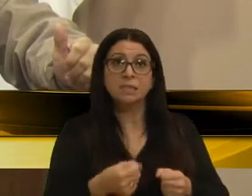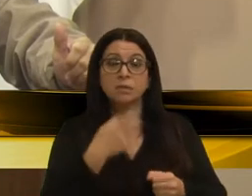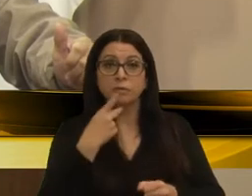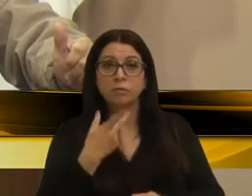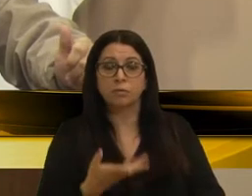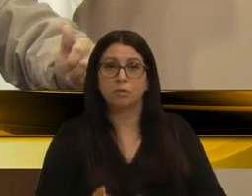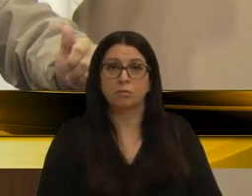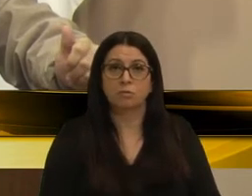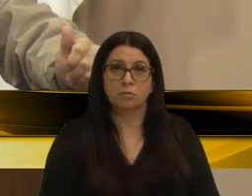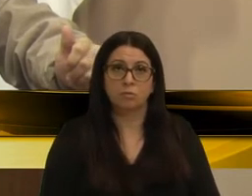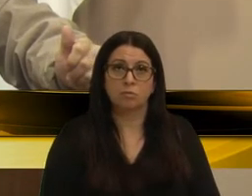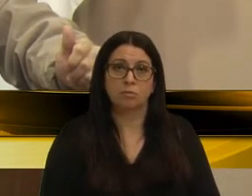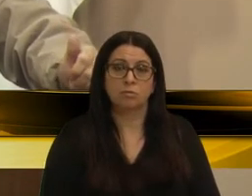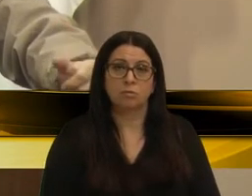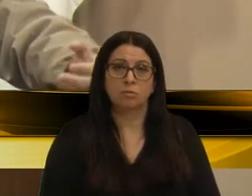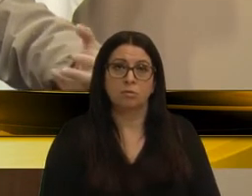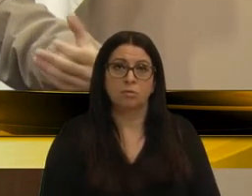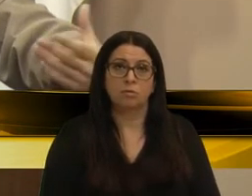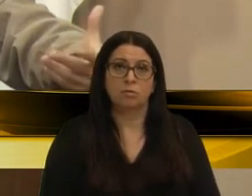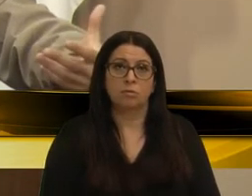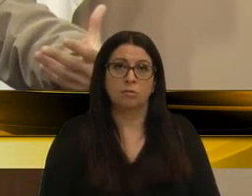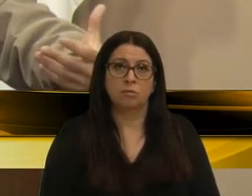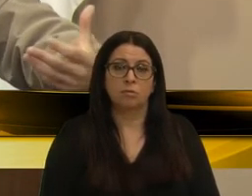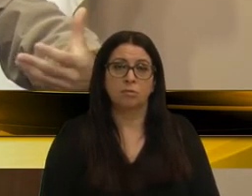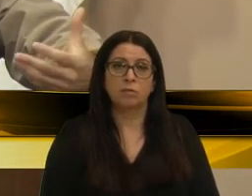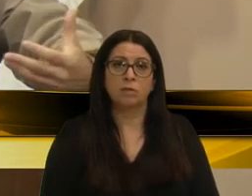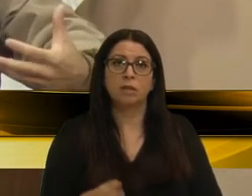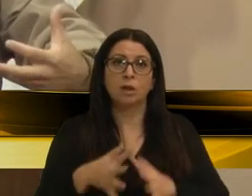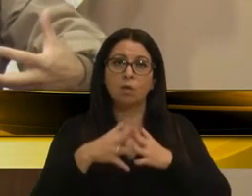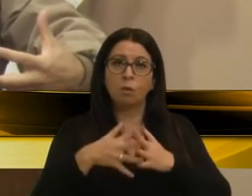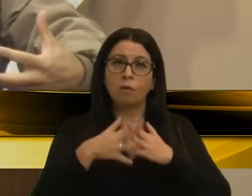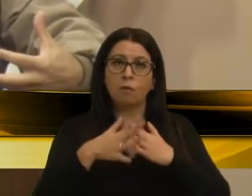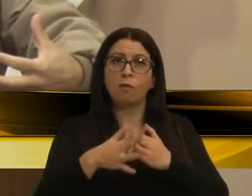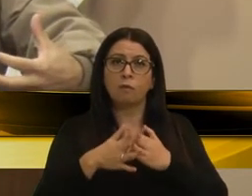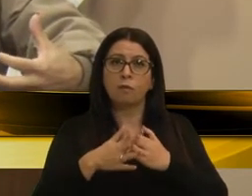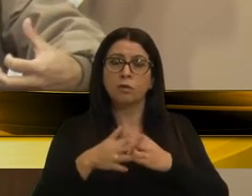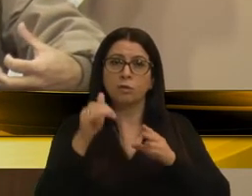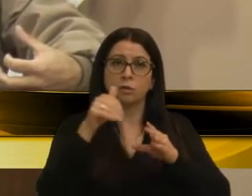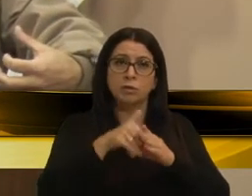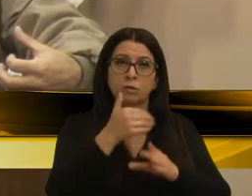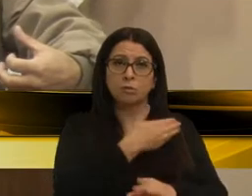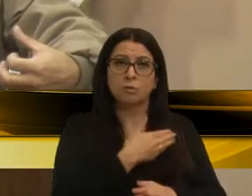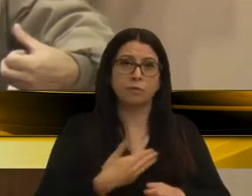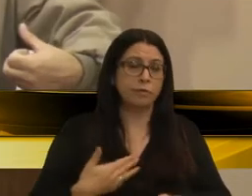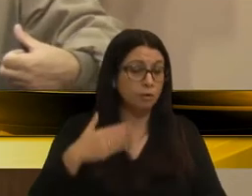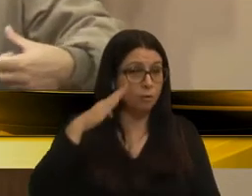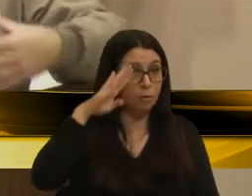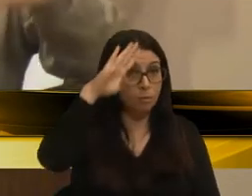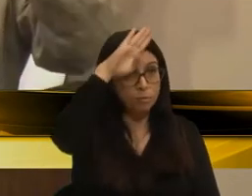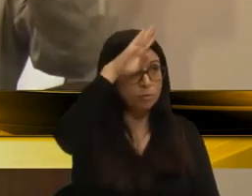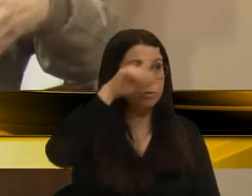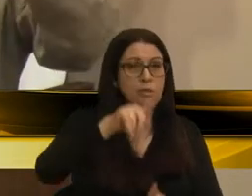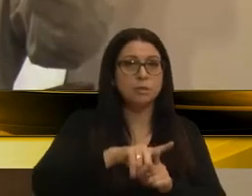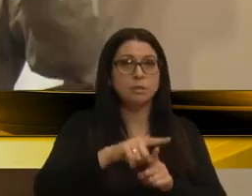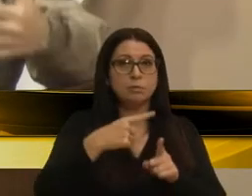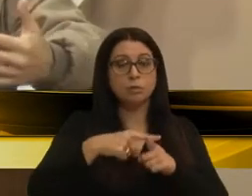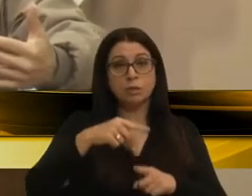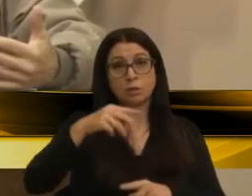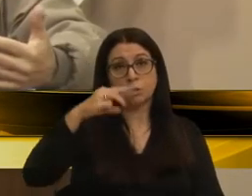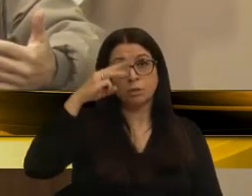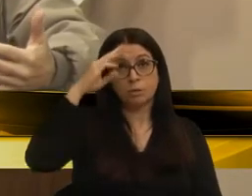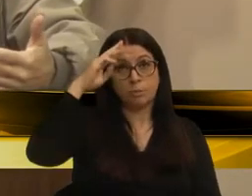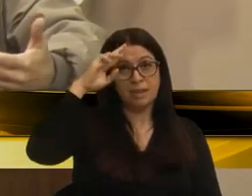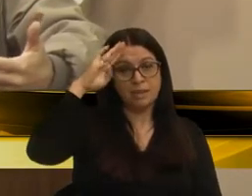diz. Está um conflito tão grande dentro do governo Bolsonaro, porque os militares